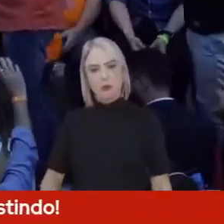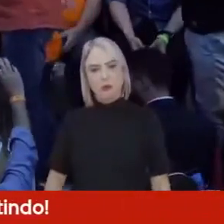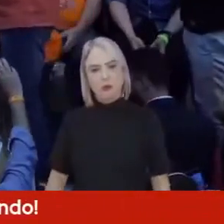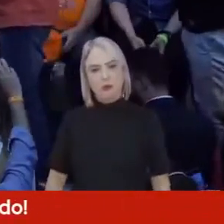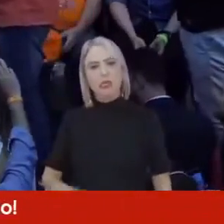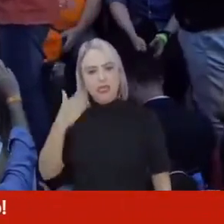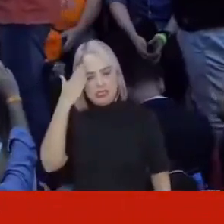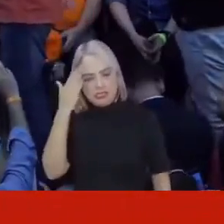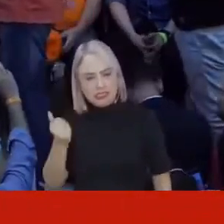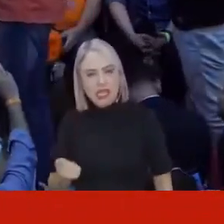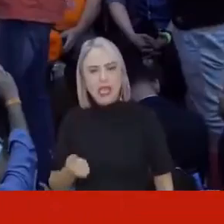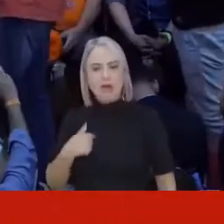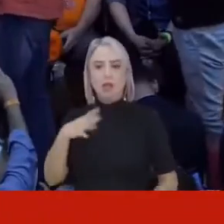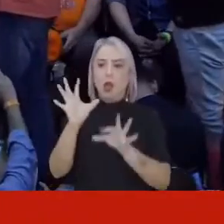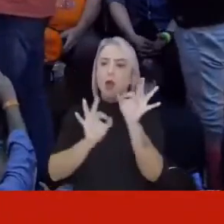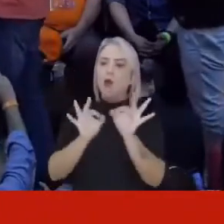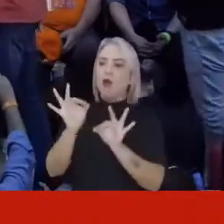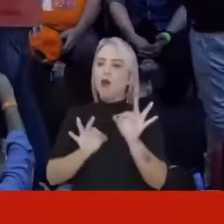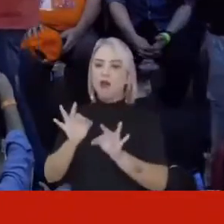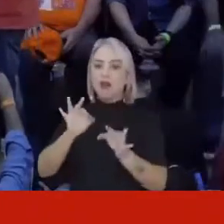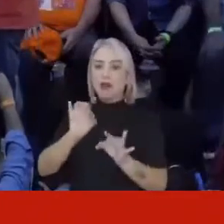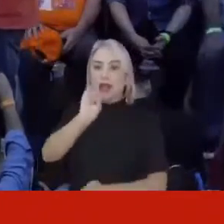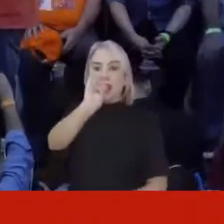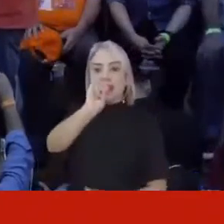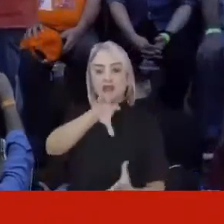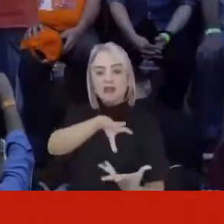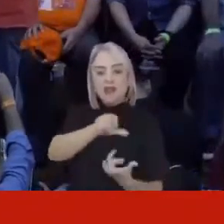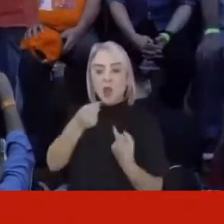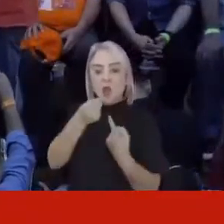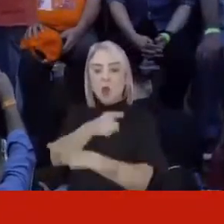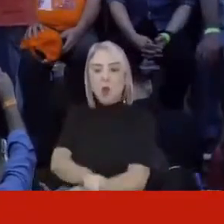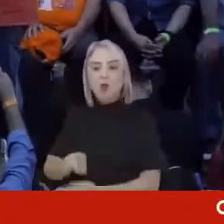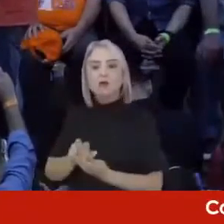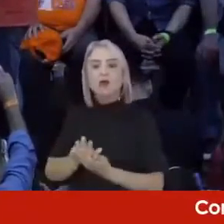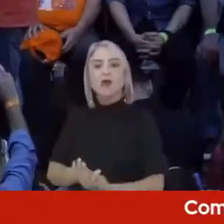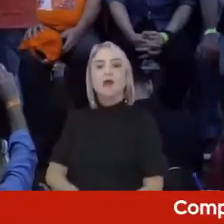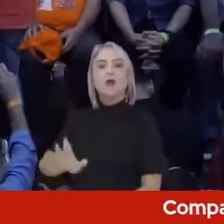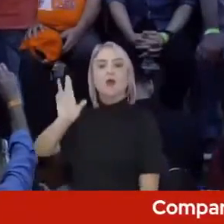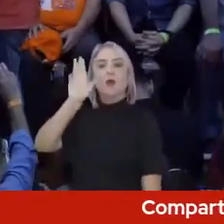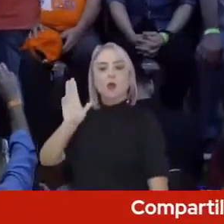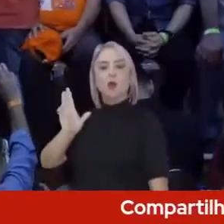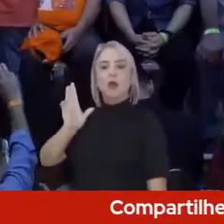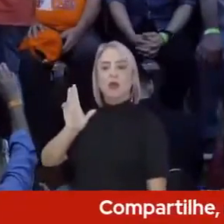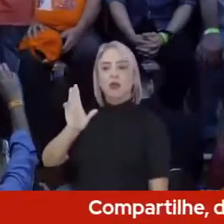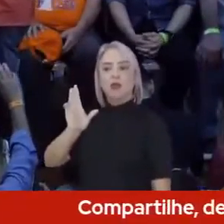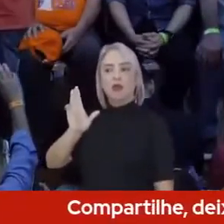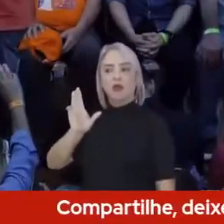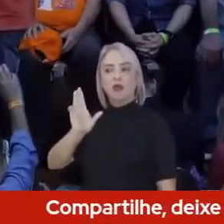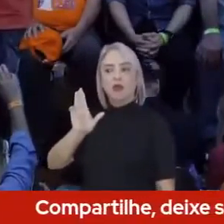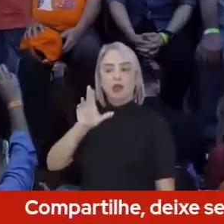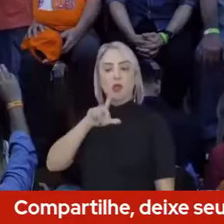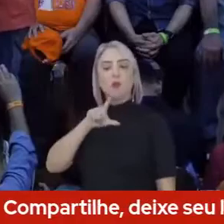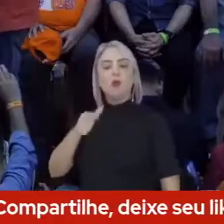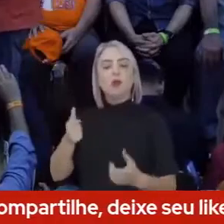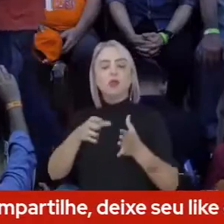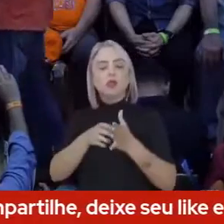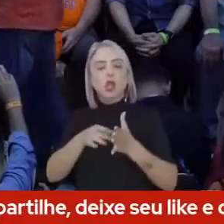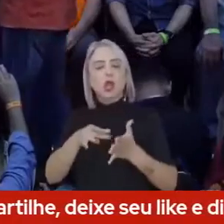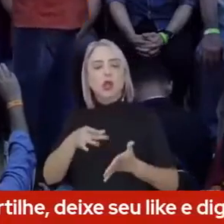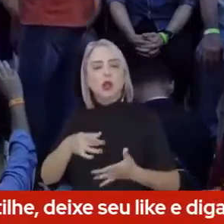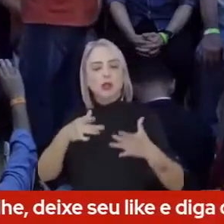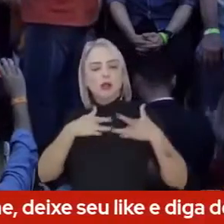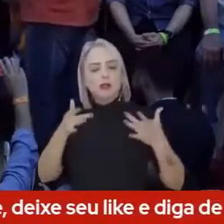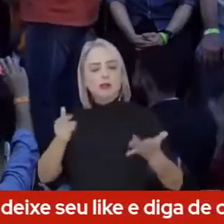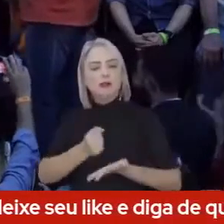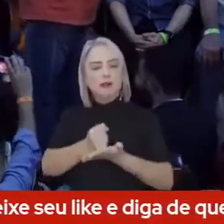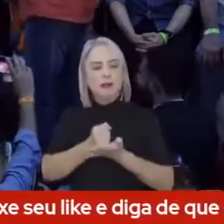dessa organização internacional contra você. Por isso, o Solidariedade hoje aqui declara apoio a você, nós vamos pôr em votação